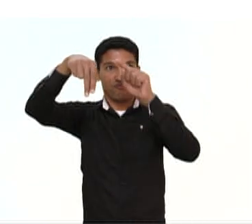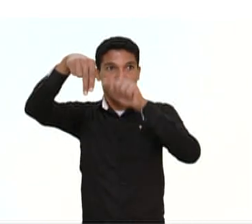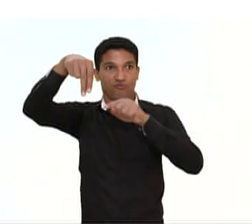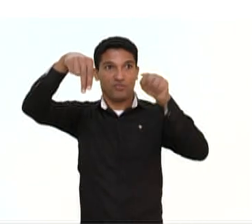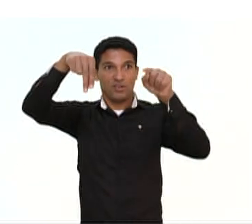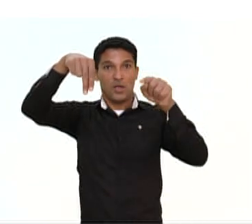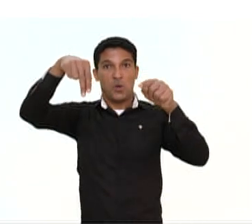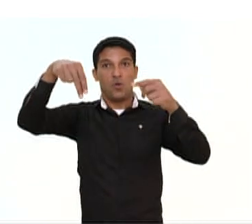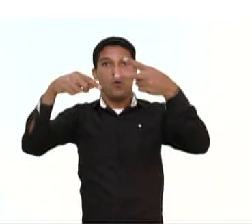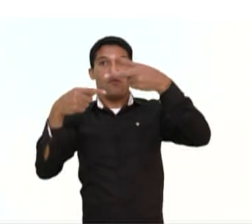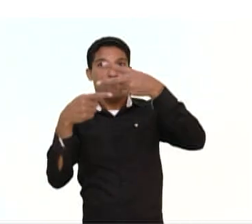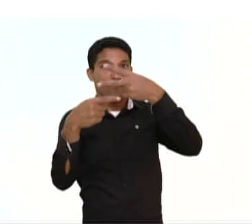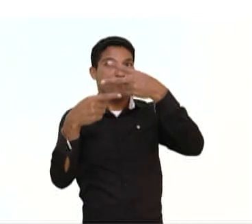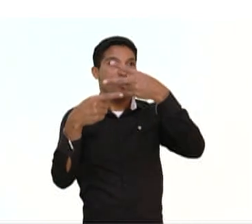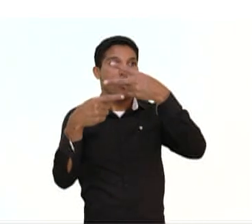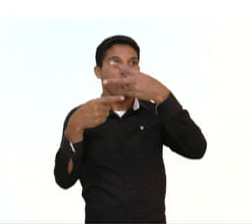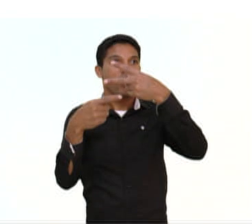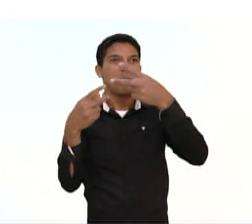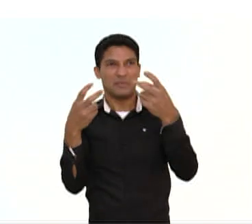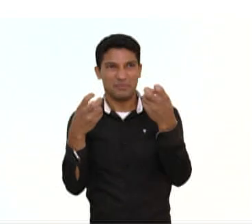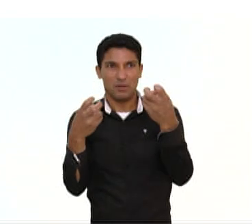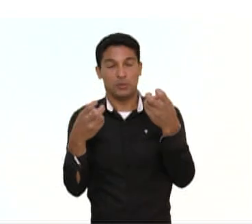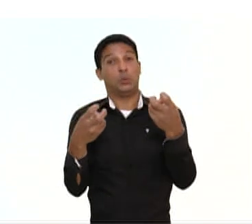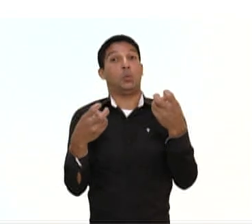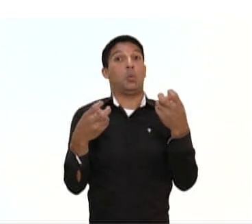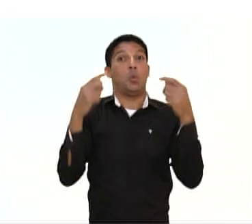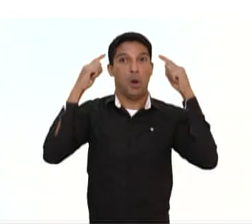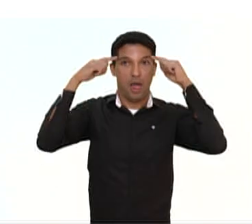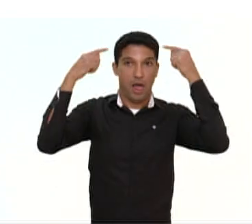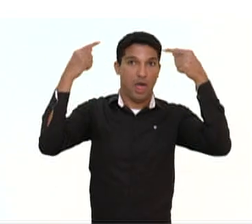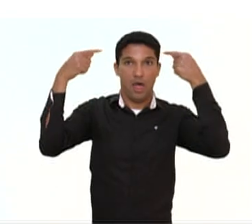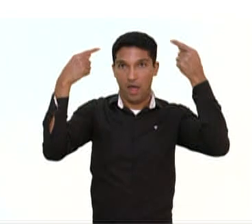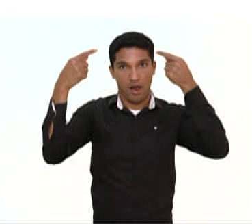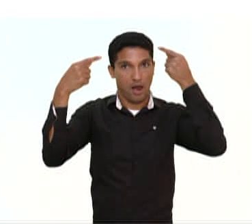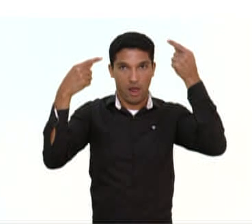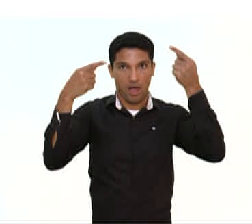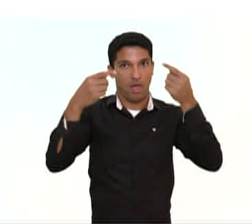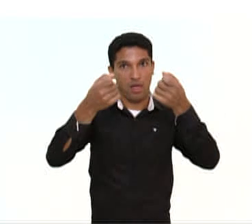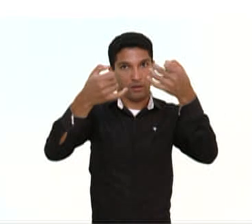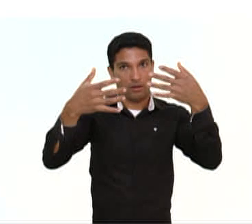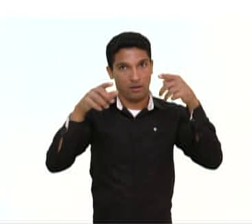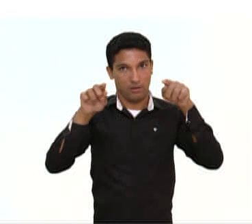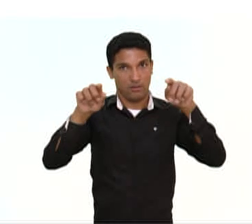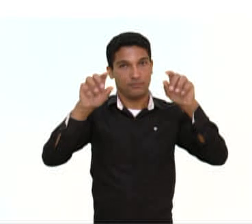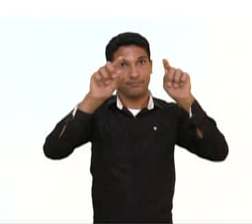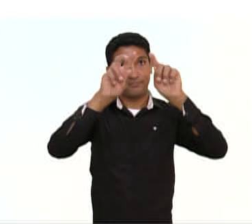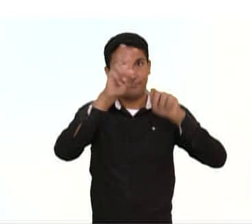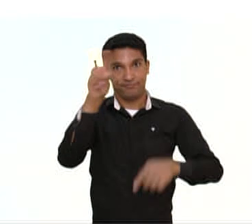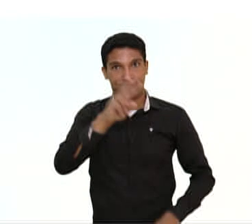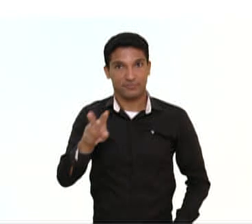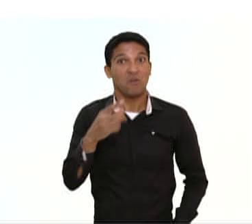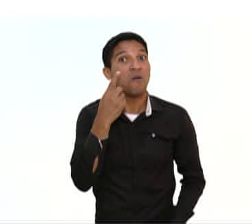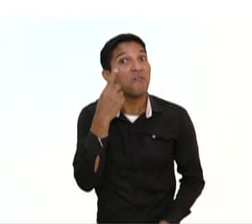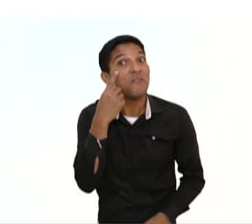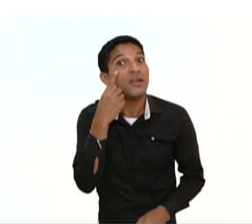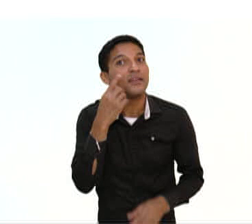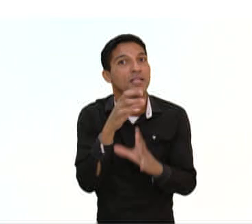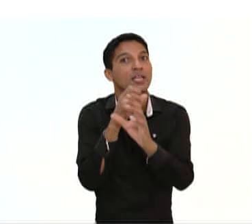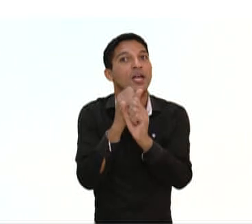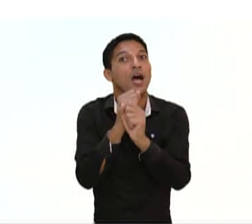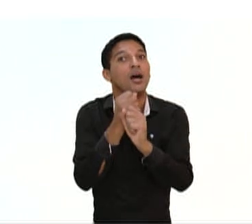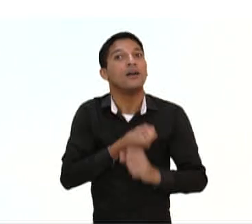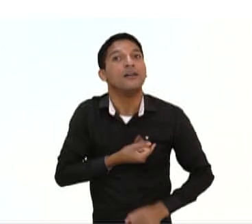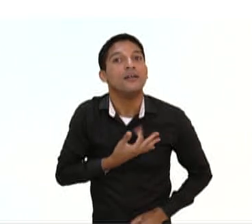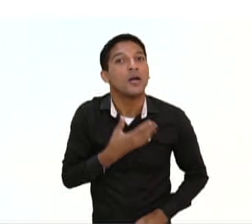n elementos dados. Loucura essa definição, né? Vamos ver aqui como é que ela funciona certinho num exemplo, tá?